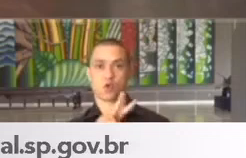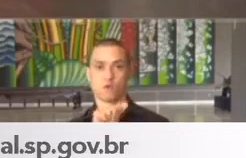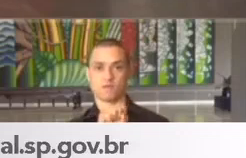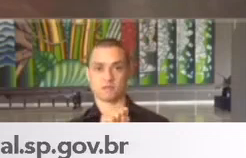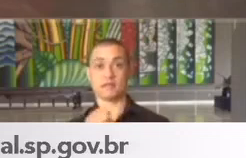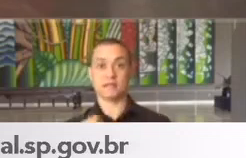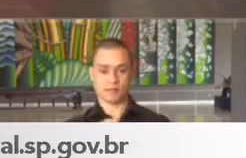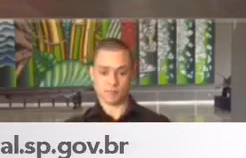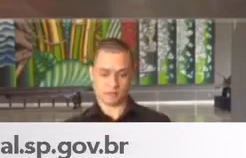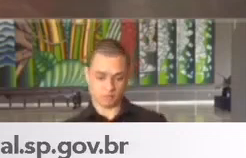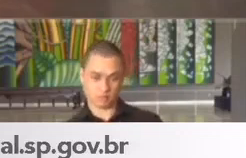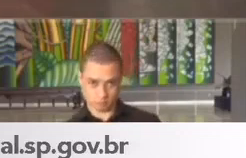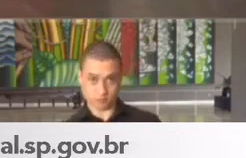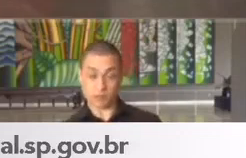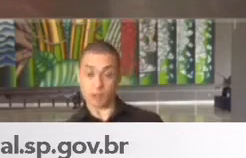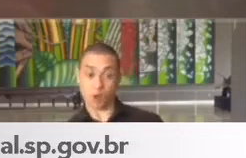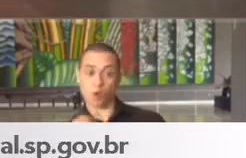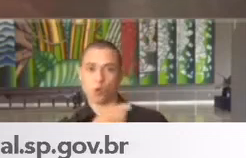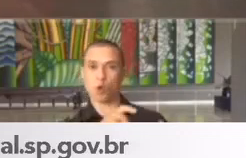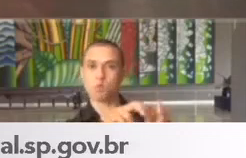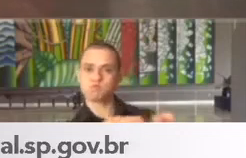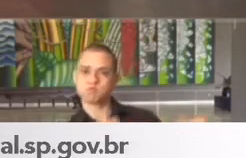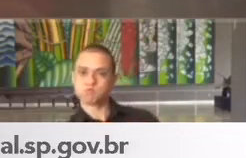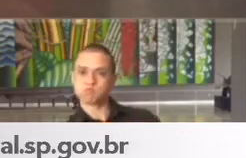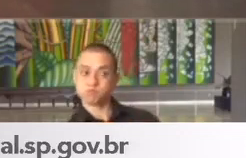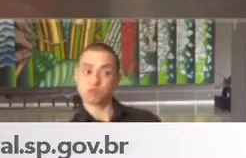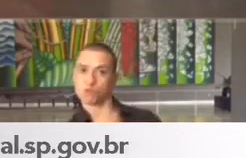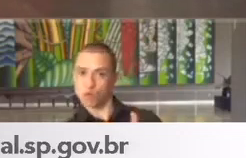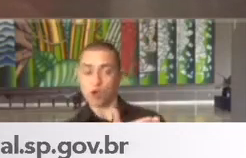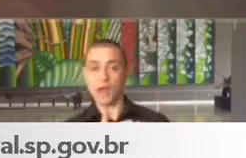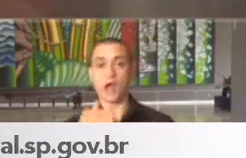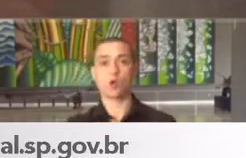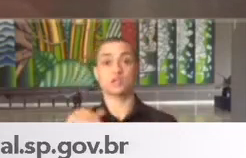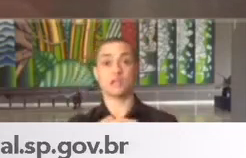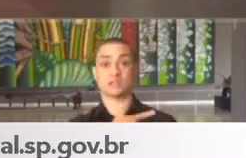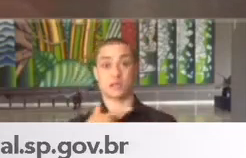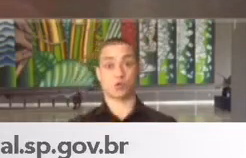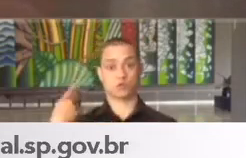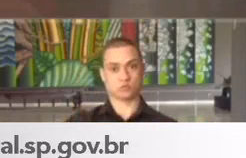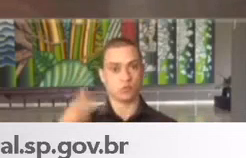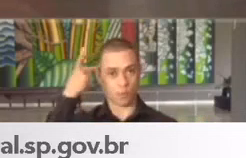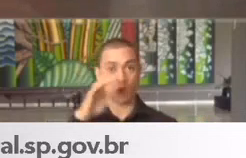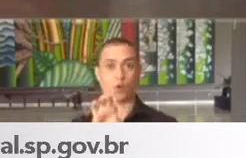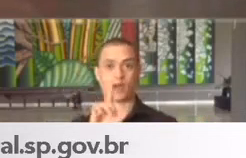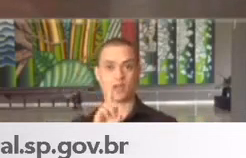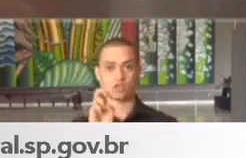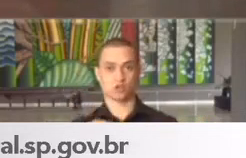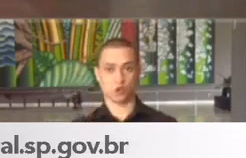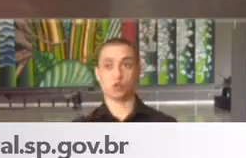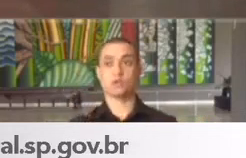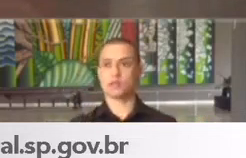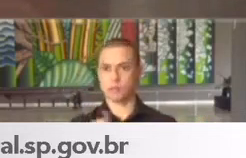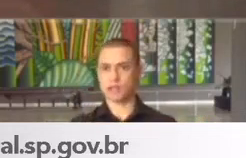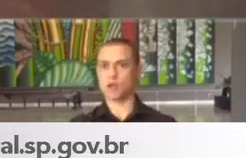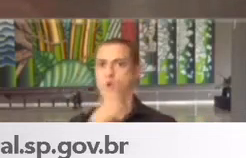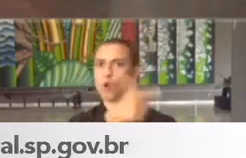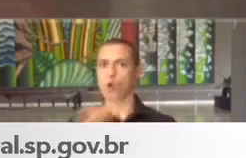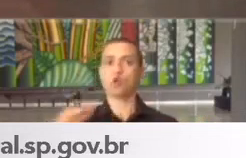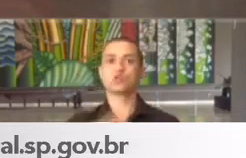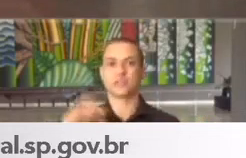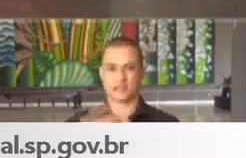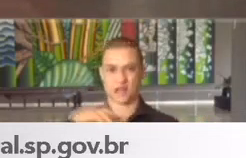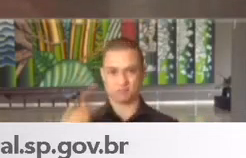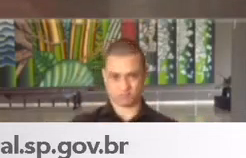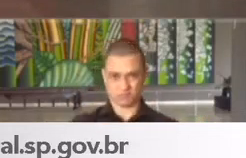nesta fila, mas aqui ao lado, Edson Aparecido, secretário de Saúde do município de São Paulo, e o acompanhamento de alguns secretários